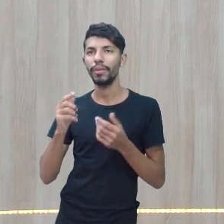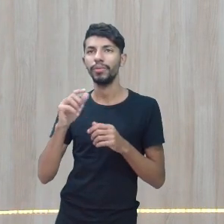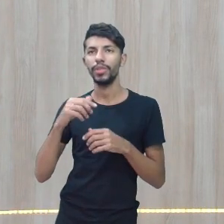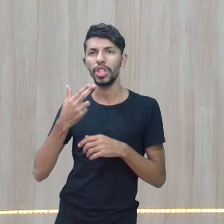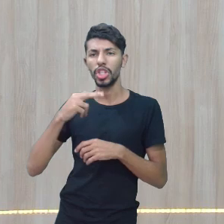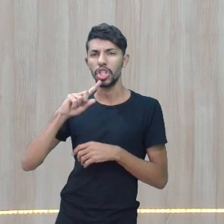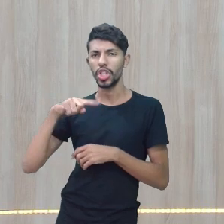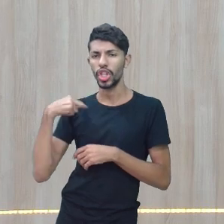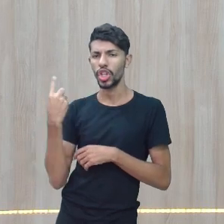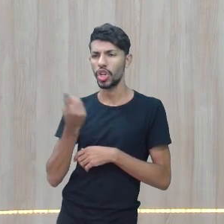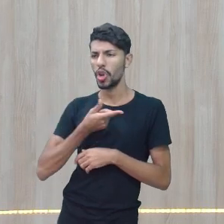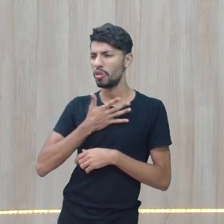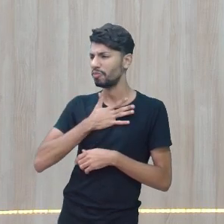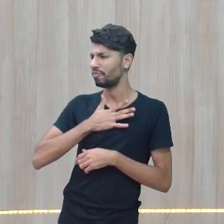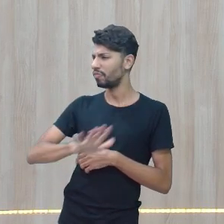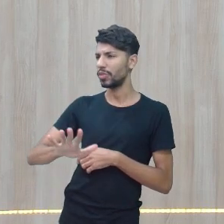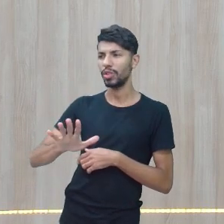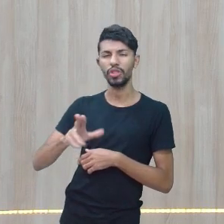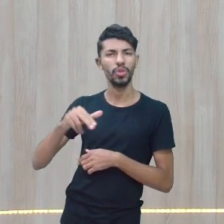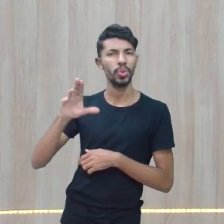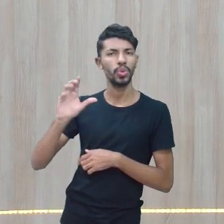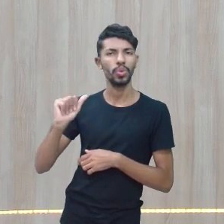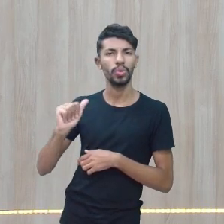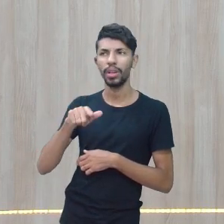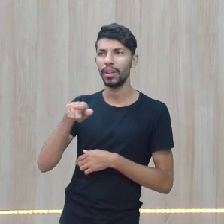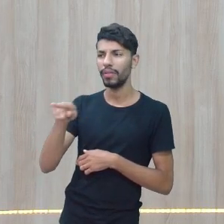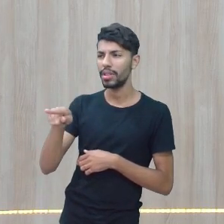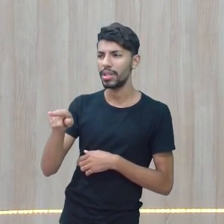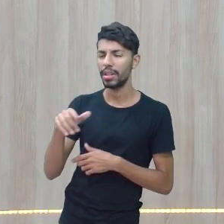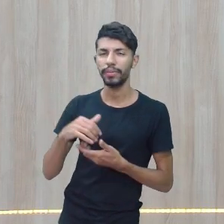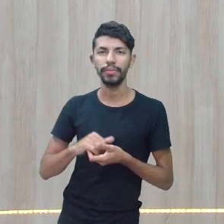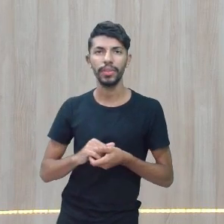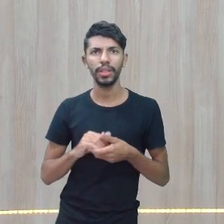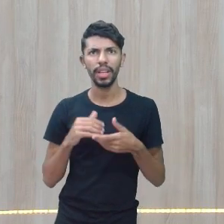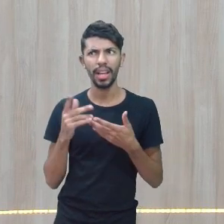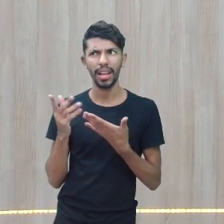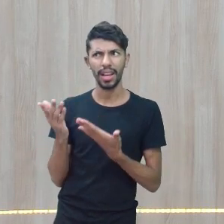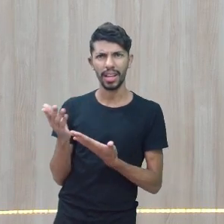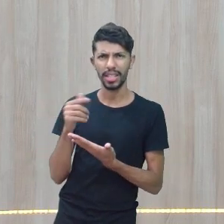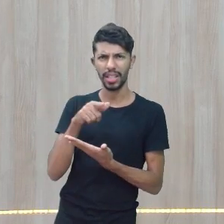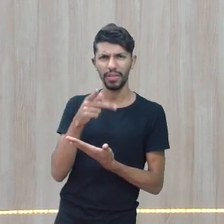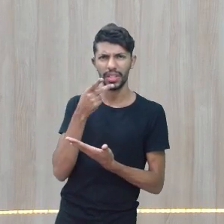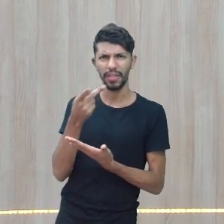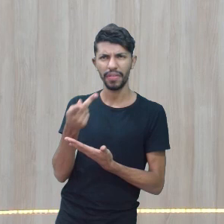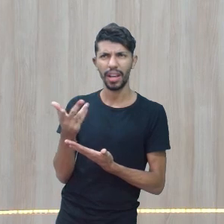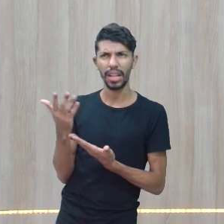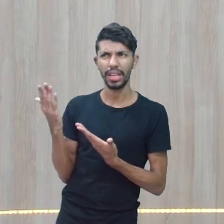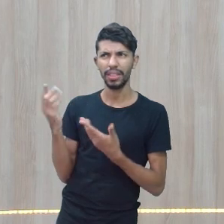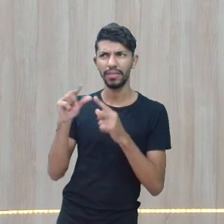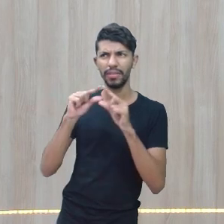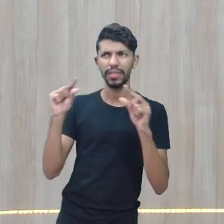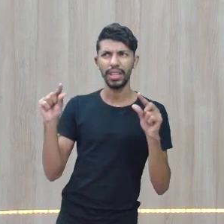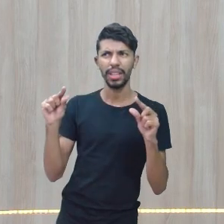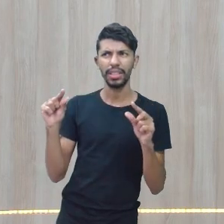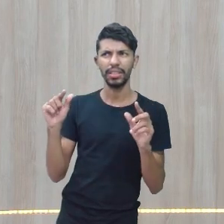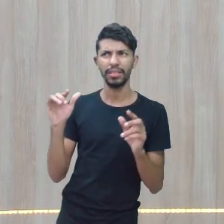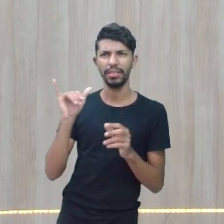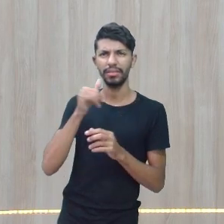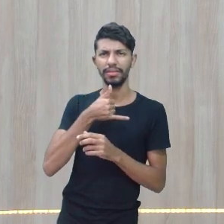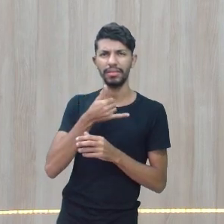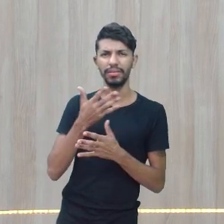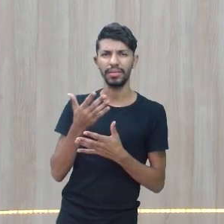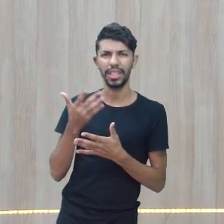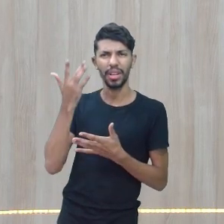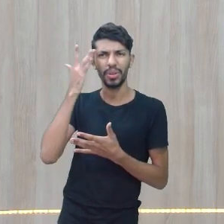nunca gostamos de você. Que frase é Queen? É assim que vocês falam? A frase triste? Eu não sei os termos bem assim que